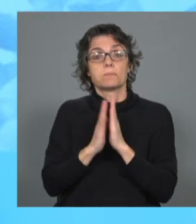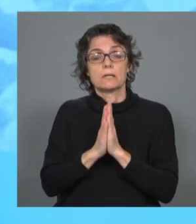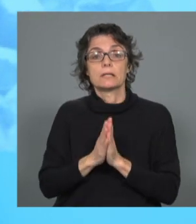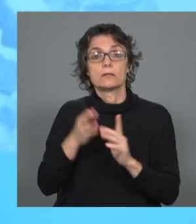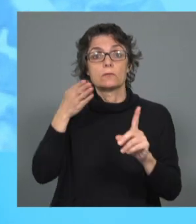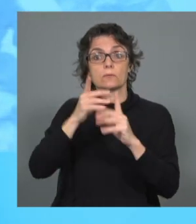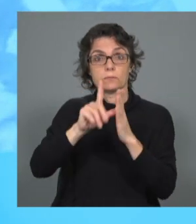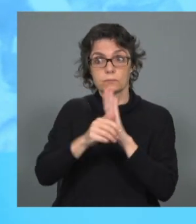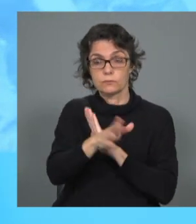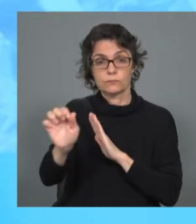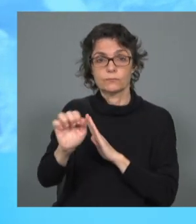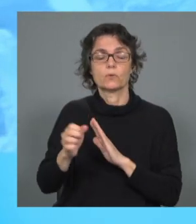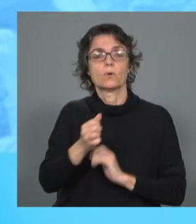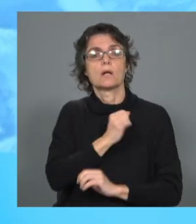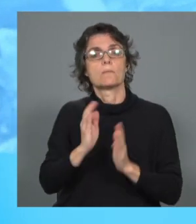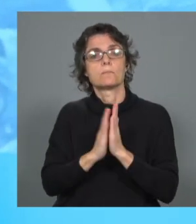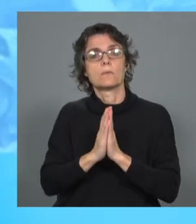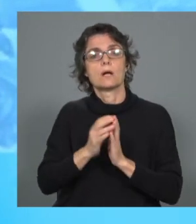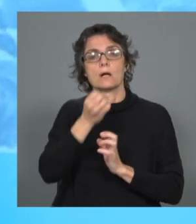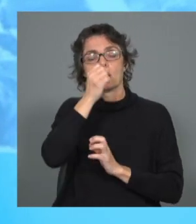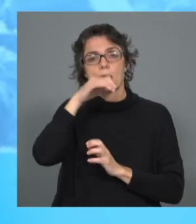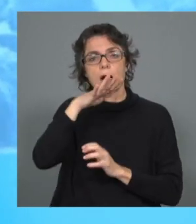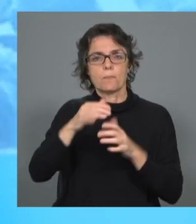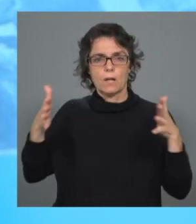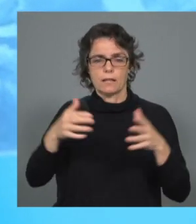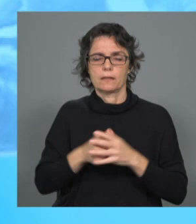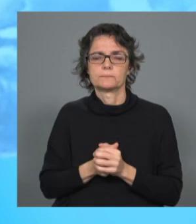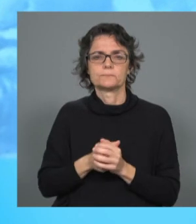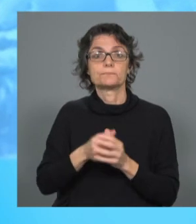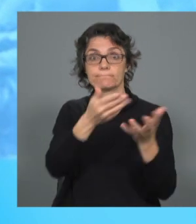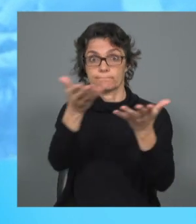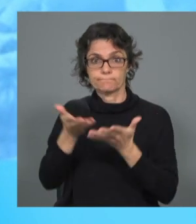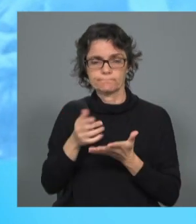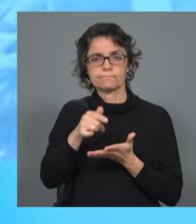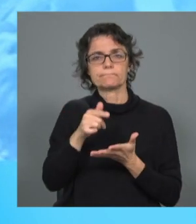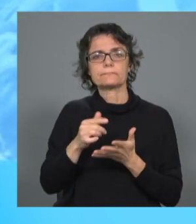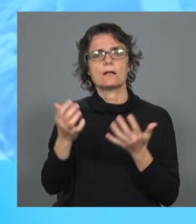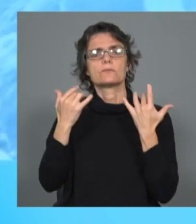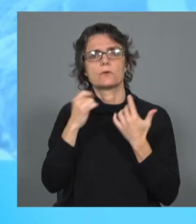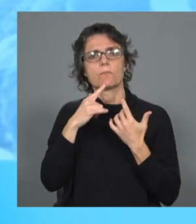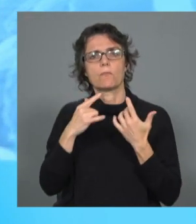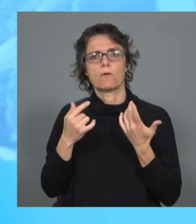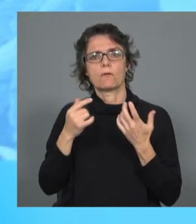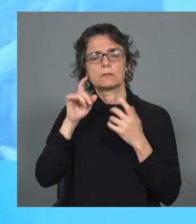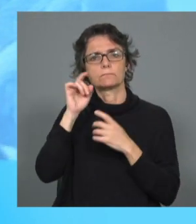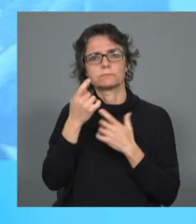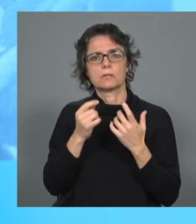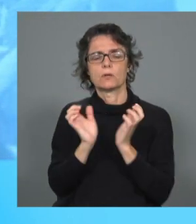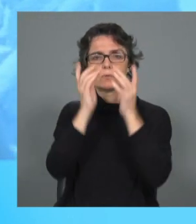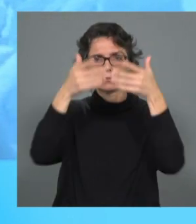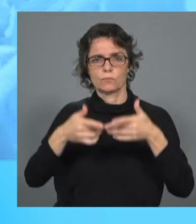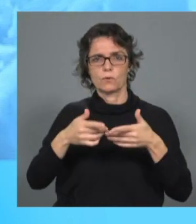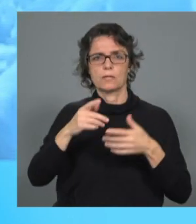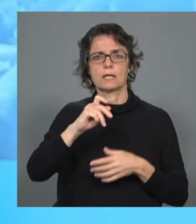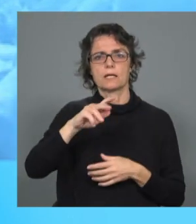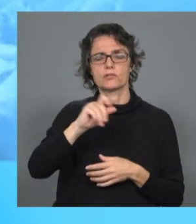desenvolvida pela Paróquia do Campo Grande. Deixo-lhe ainda o convite para acompanhar a informação que partilhamos todos os dias no portal da